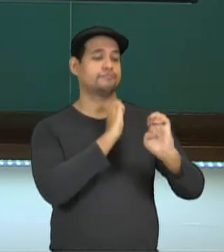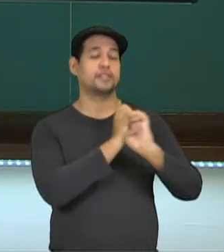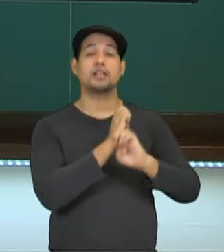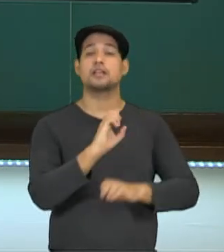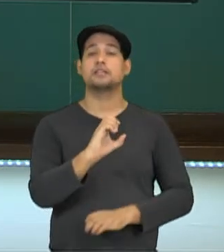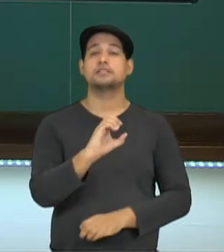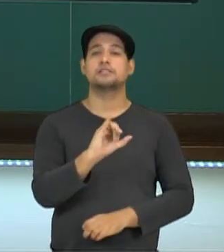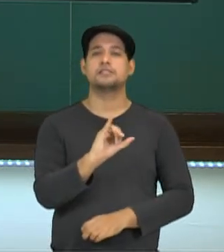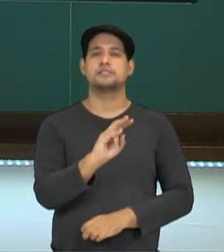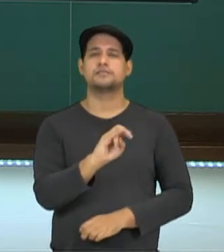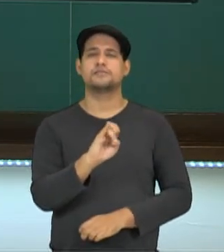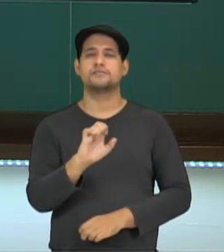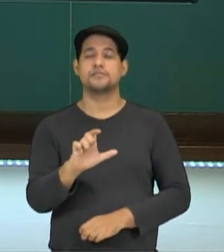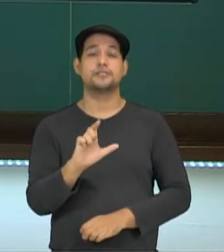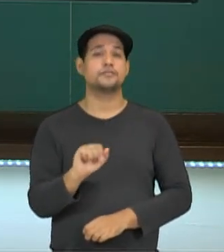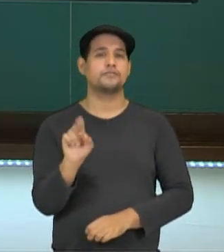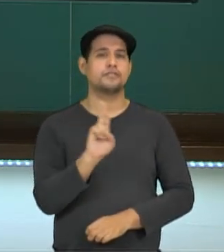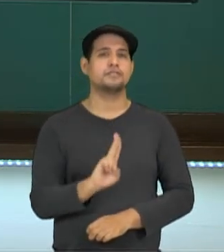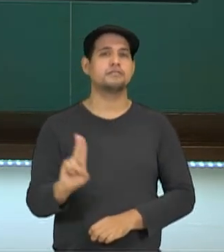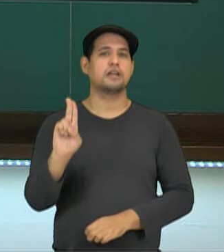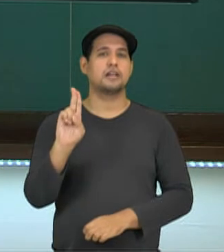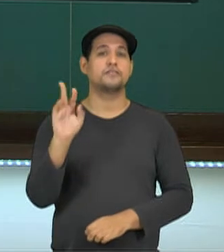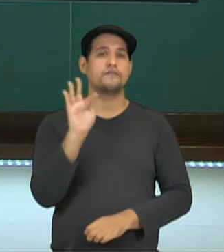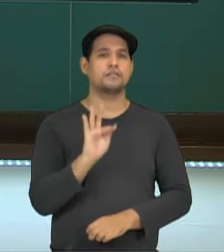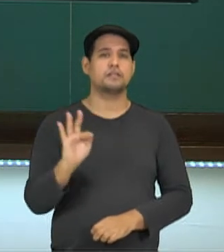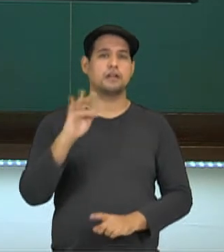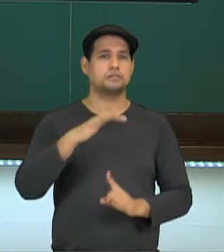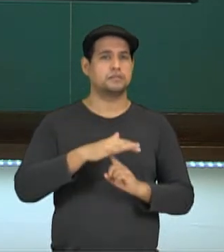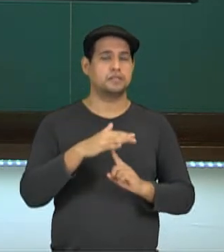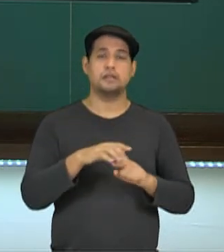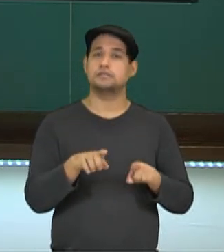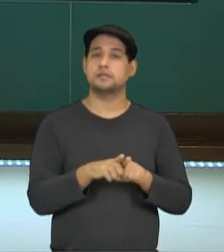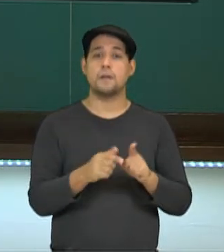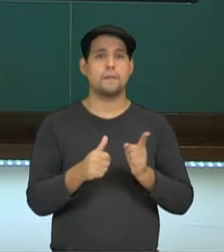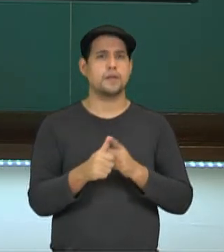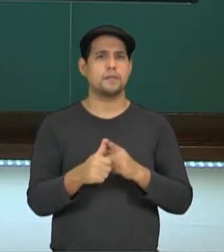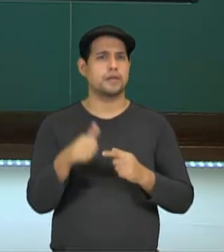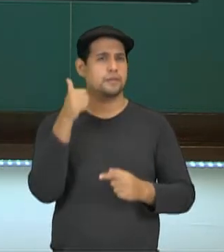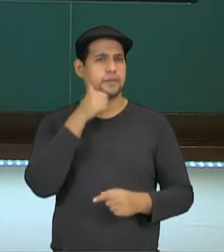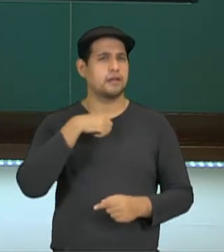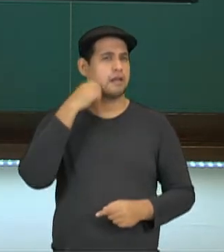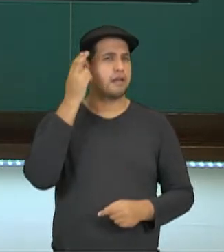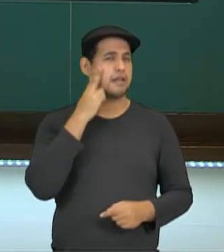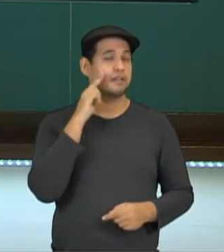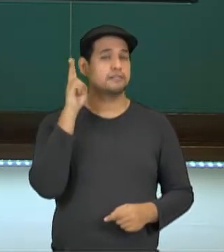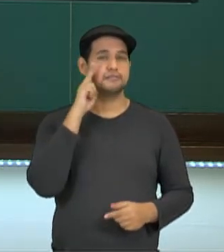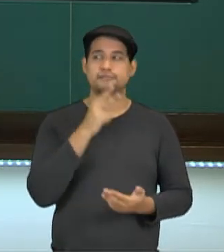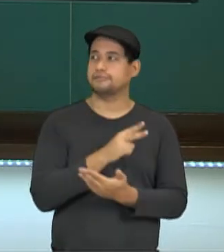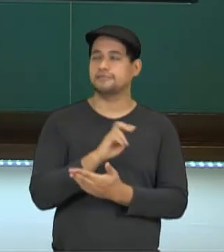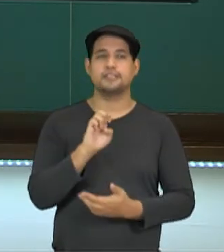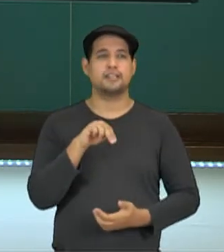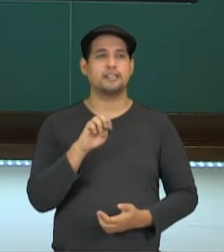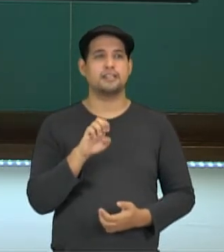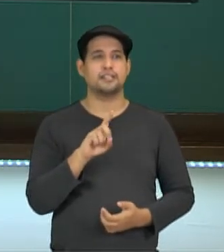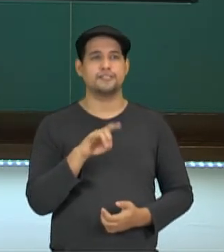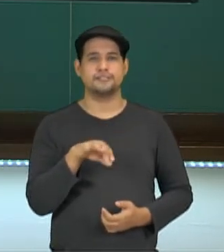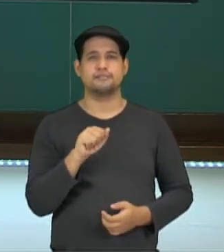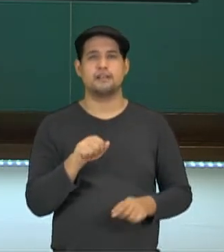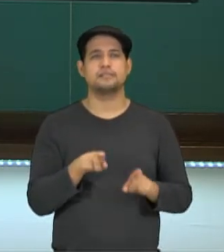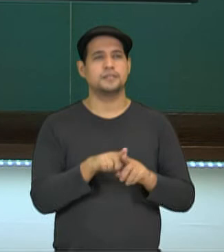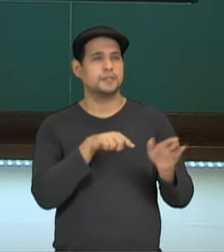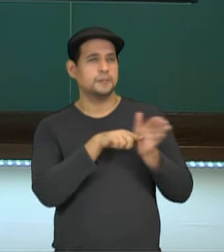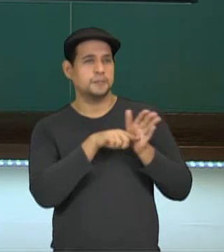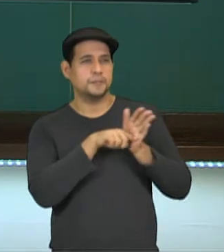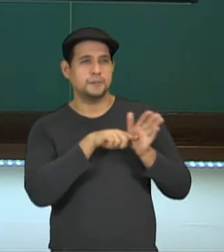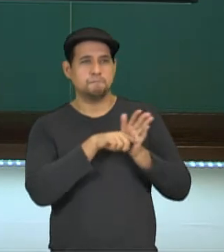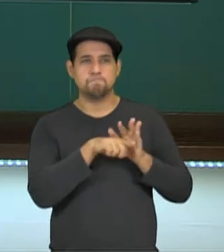na Universidade Federal do Paraná. É a primeira mulher negra engenheira civil do Brasil, a história da Enedina, né? Pesquisem a